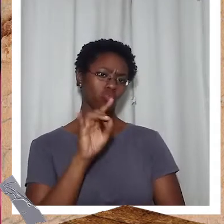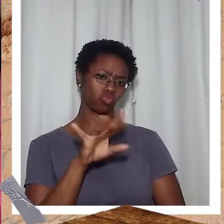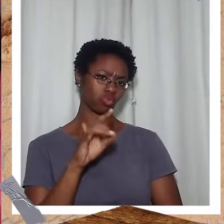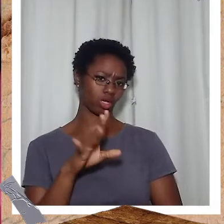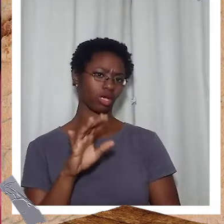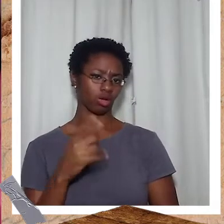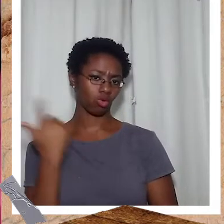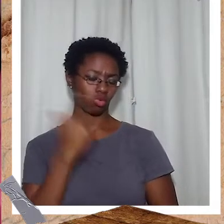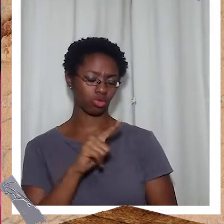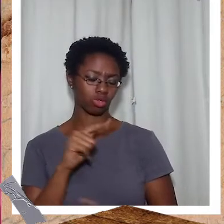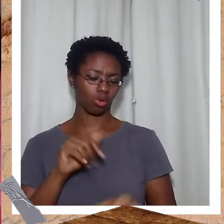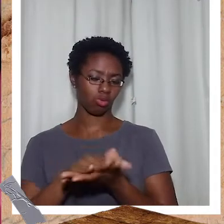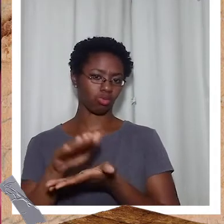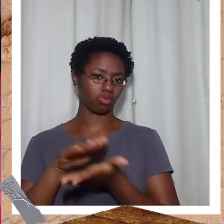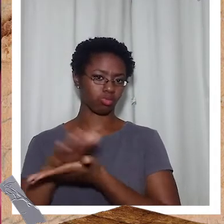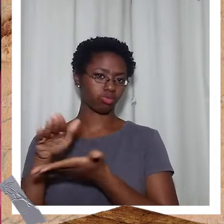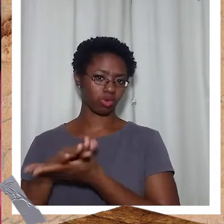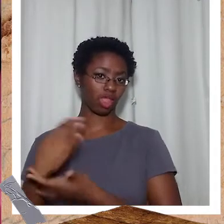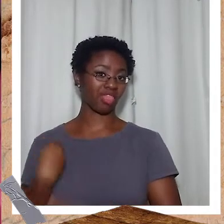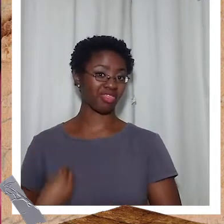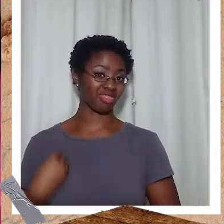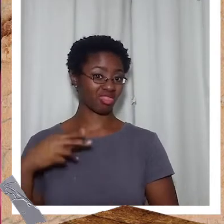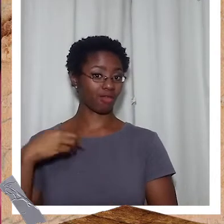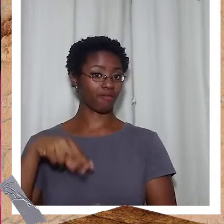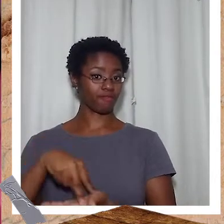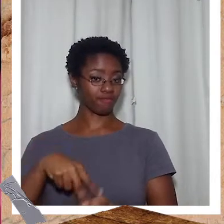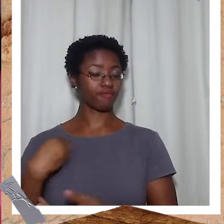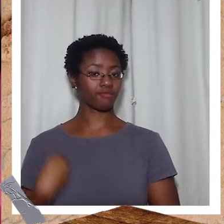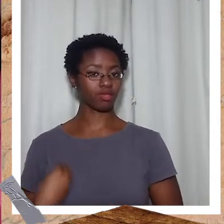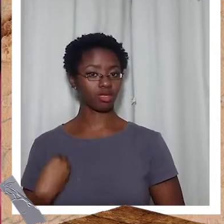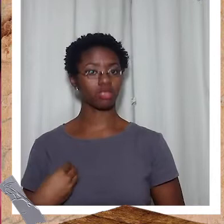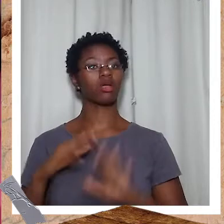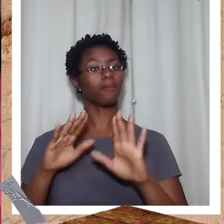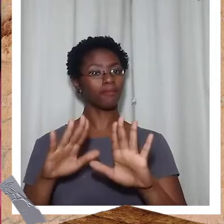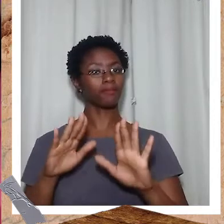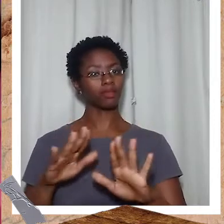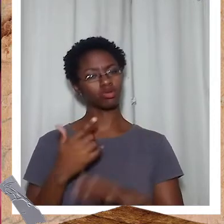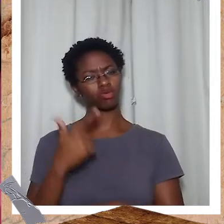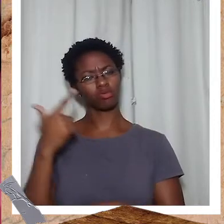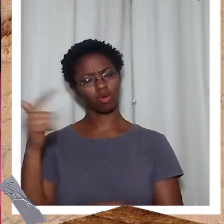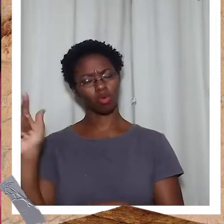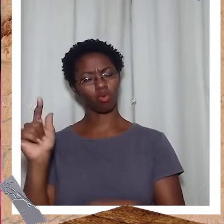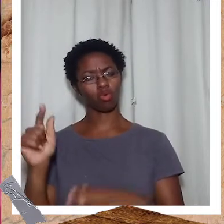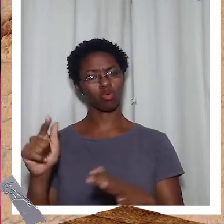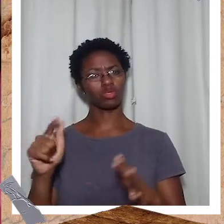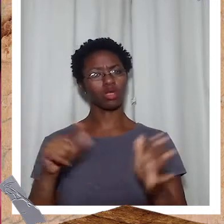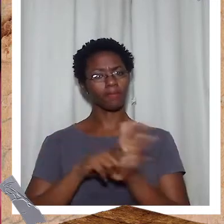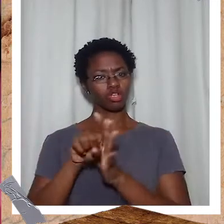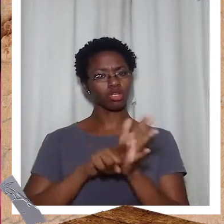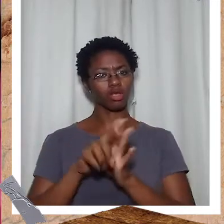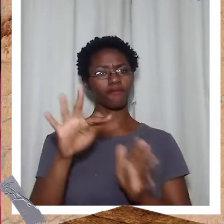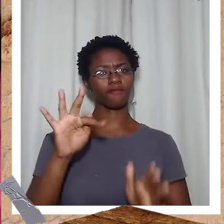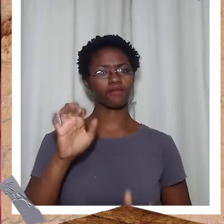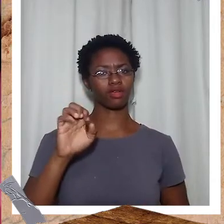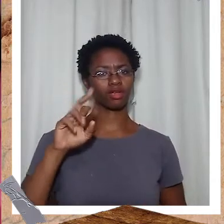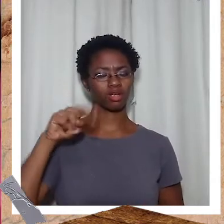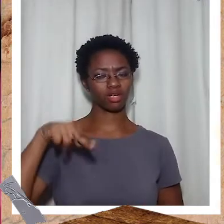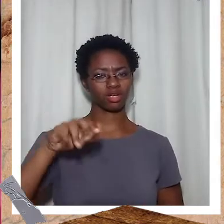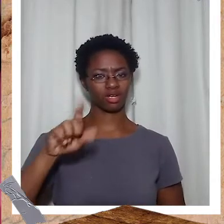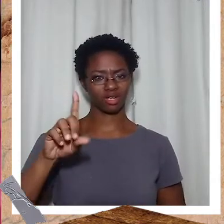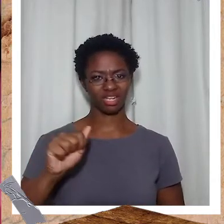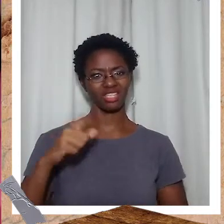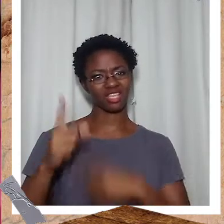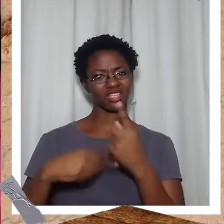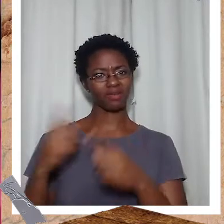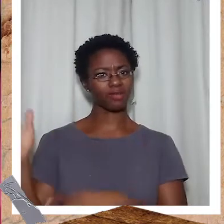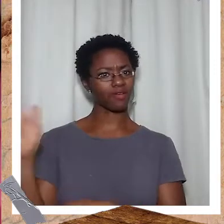vida, que é especialista sobre o tema, Fernanda Miranda, que também é pesquisadora, que faz parte da equipe de pesquisa da exposição, vai estar na próxima semana